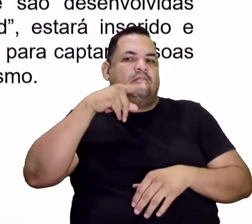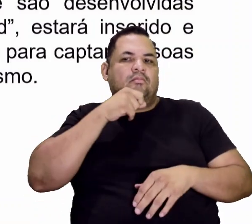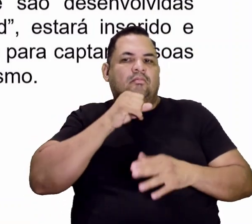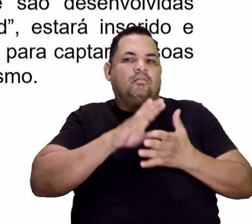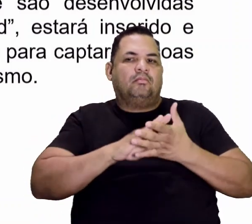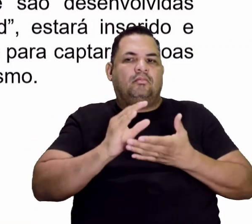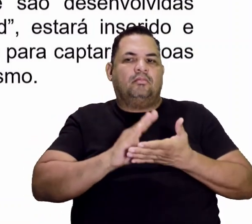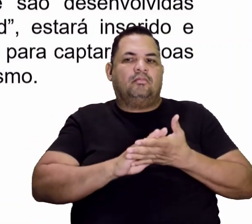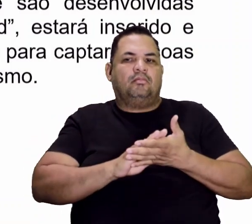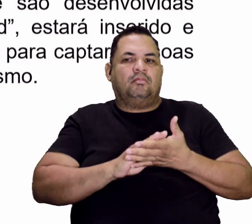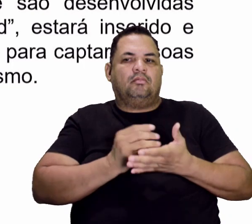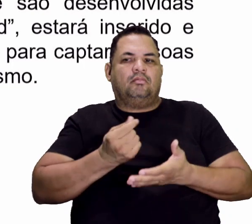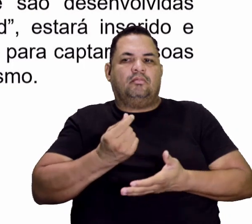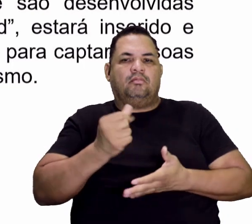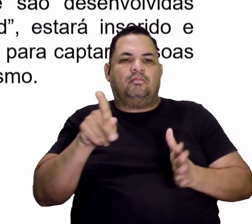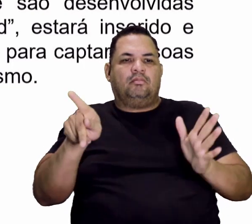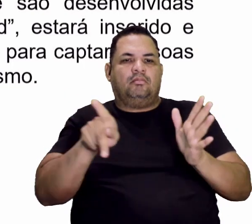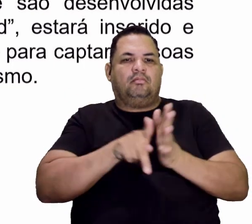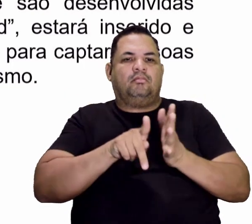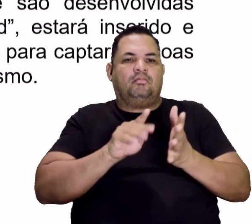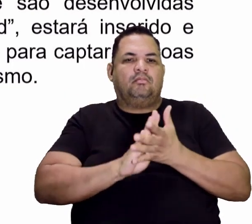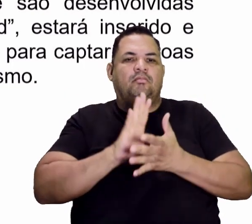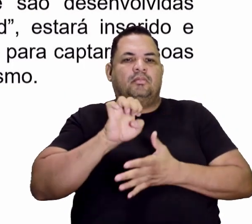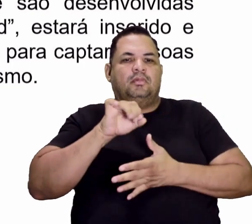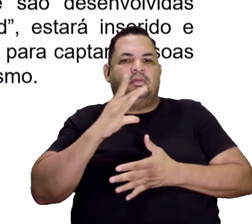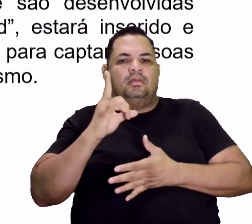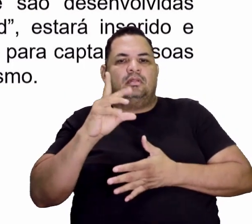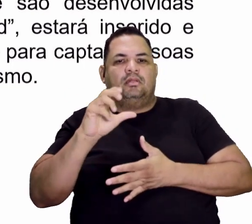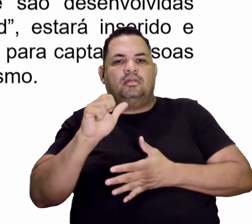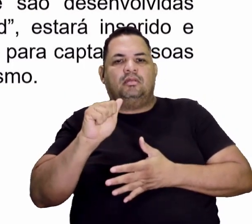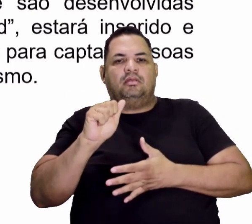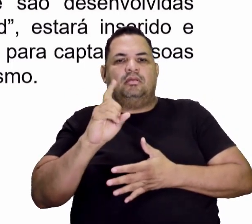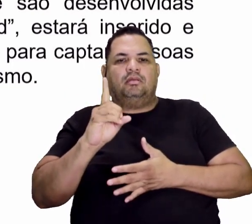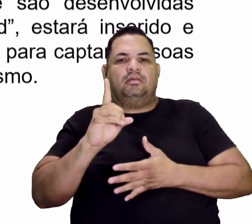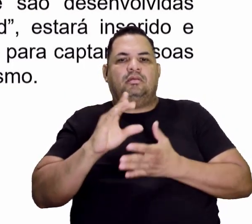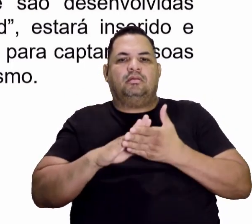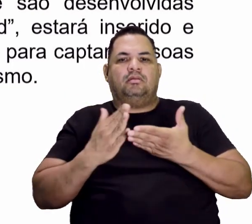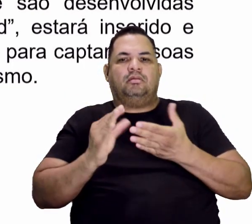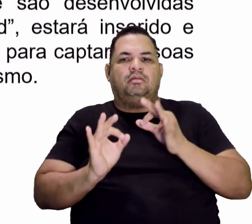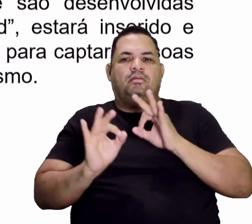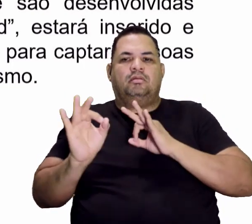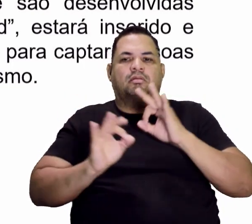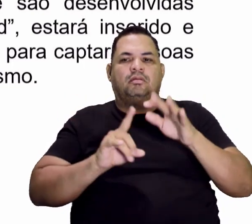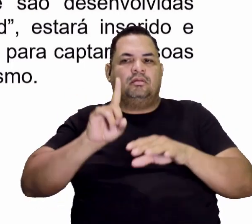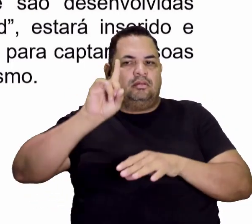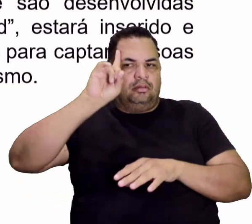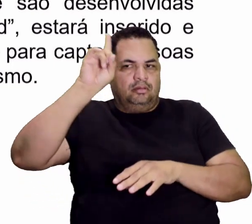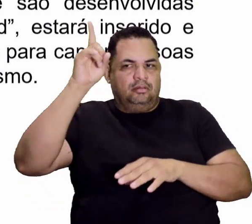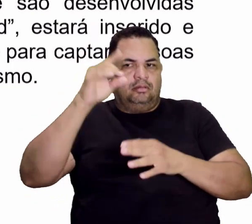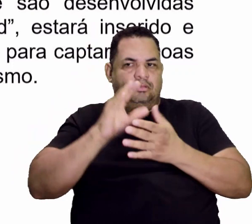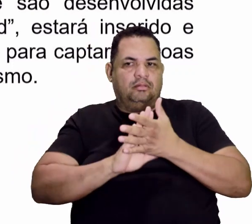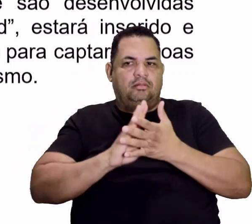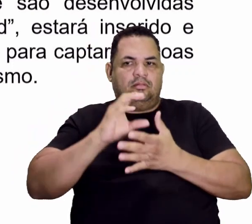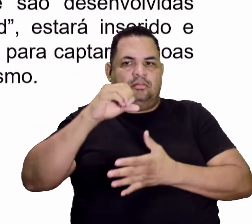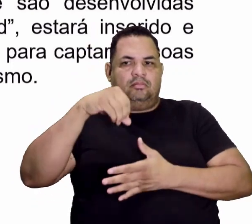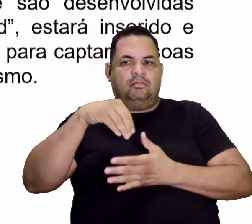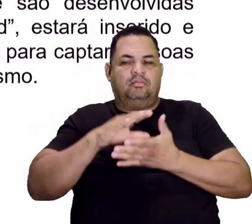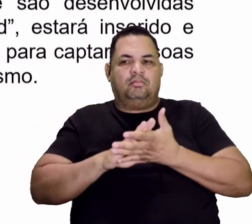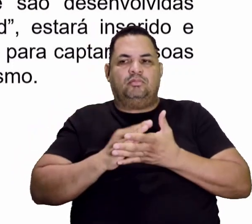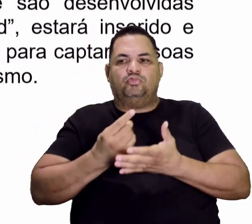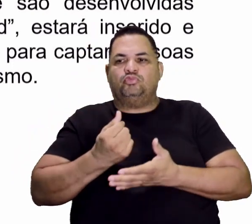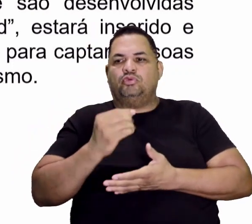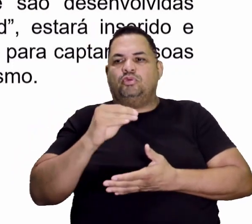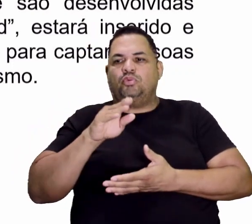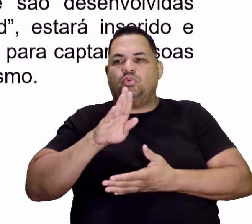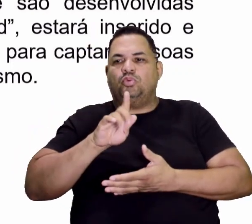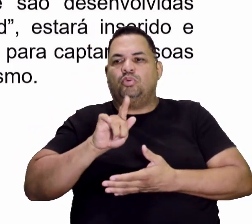moeda própria, conhecida como Beracard. Olha que interessante. Criada a partir da ideia da moeda guri.